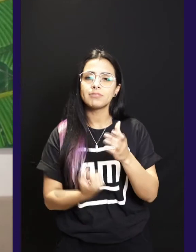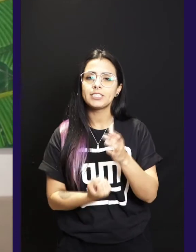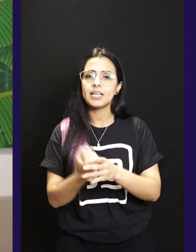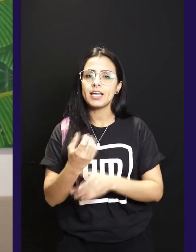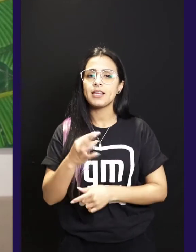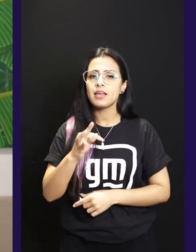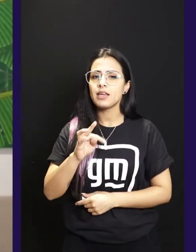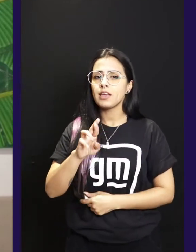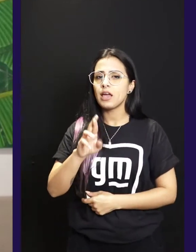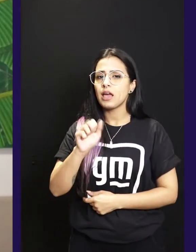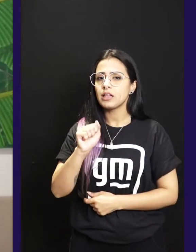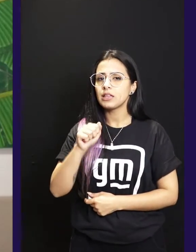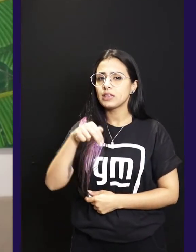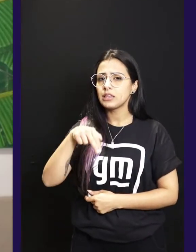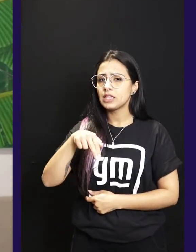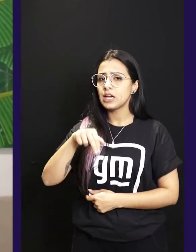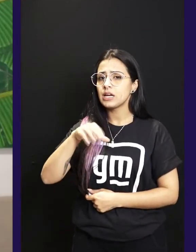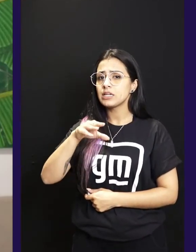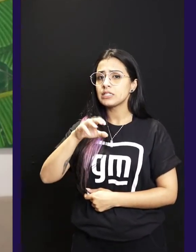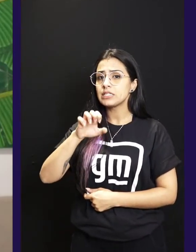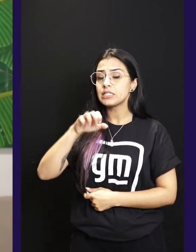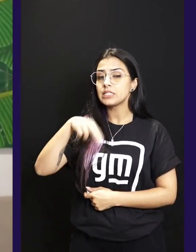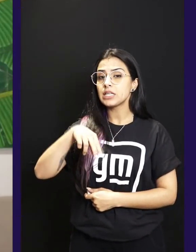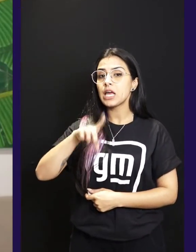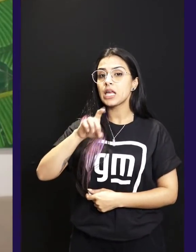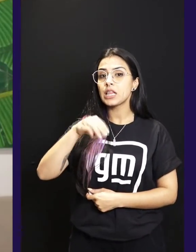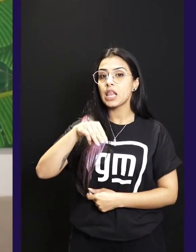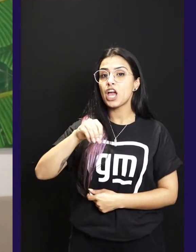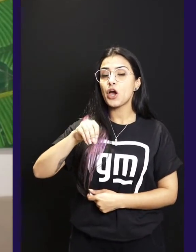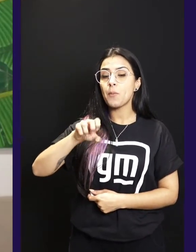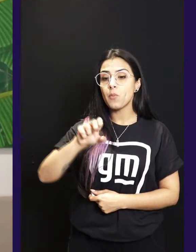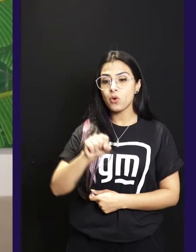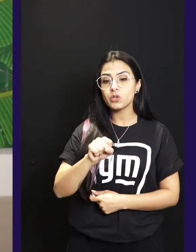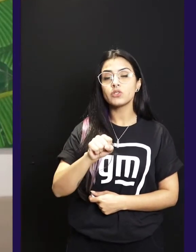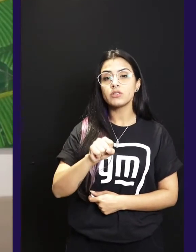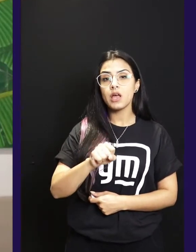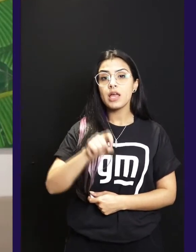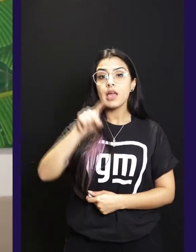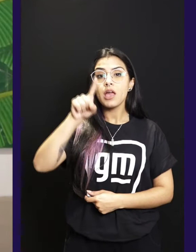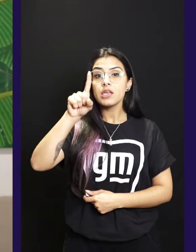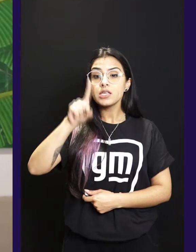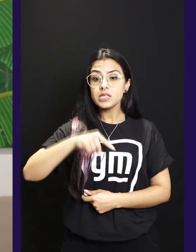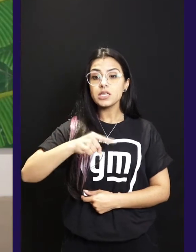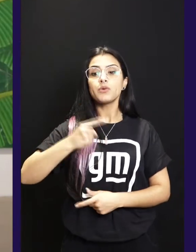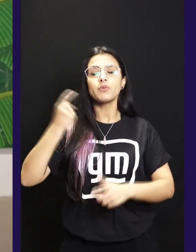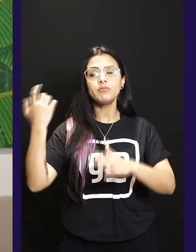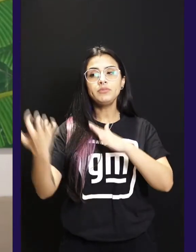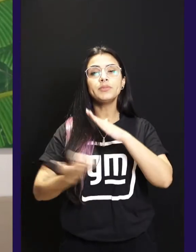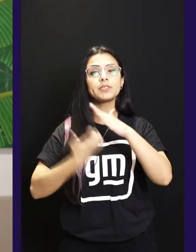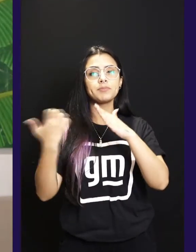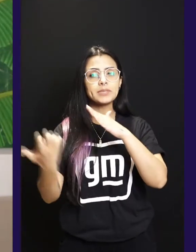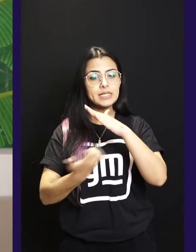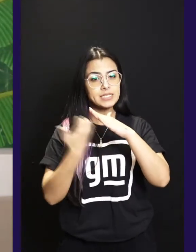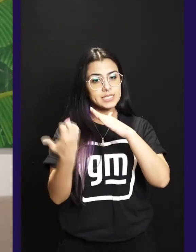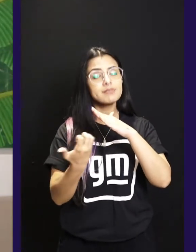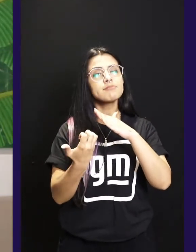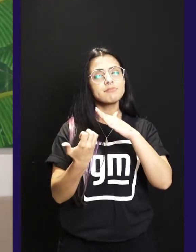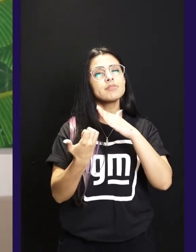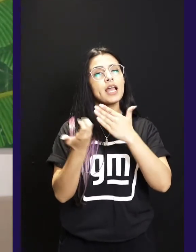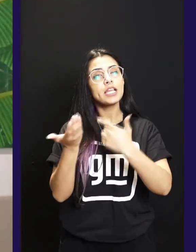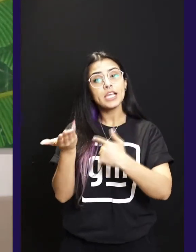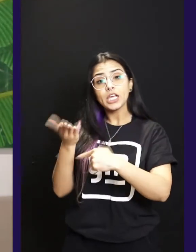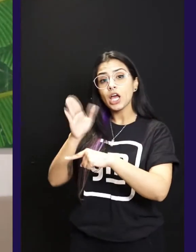empresa de consultoria em diversidade e inclusão. Uma empresa que ajuda outros negócios